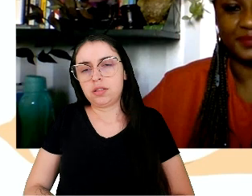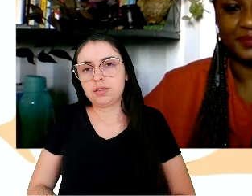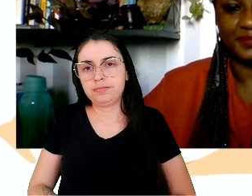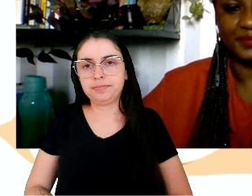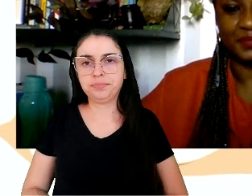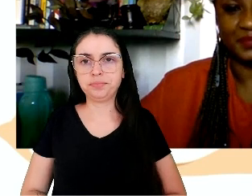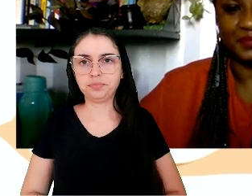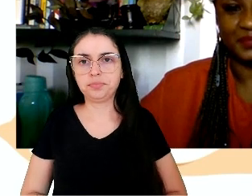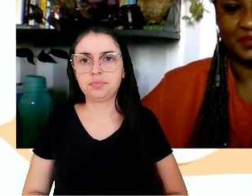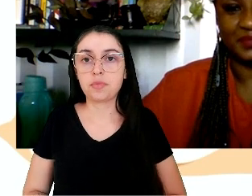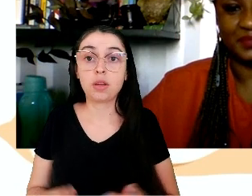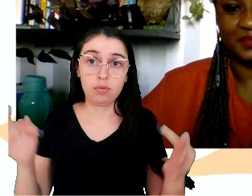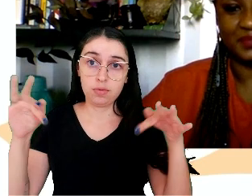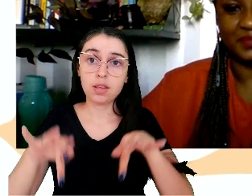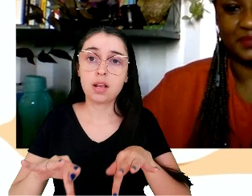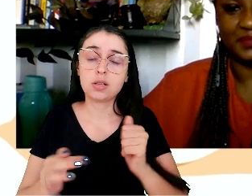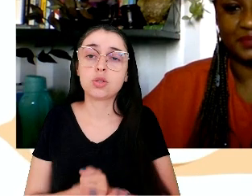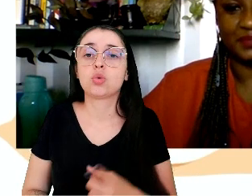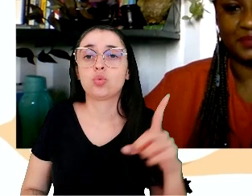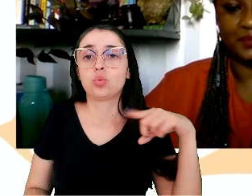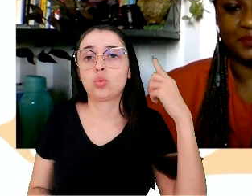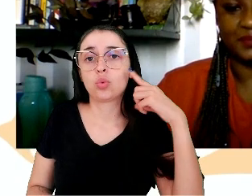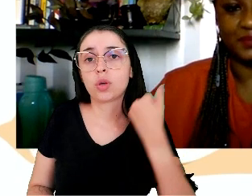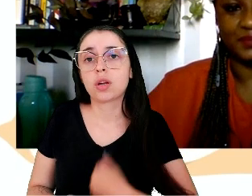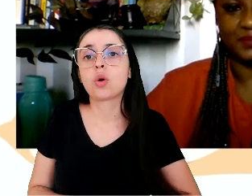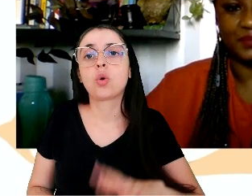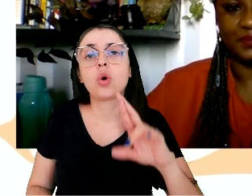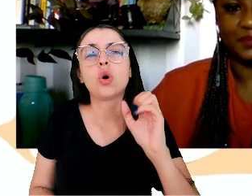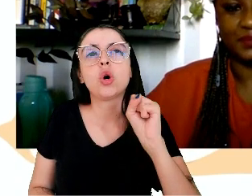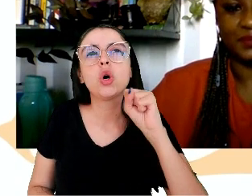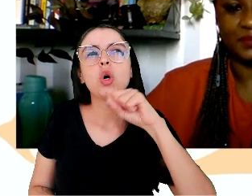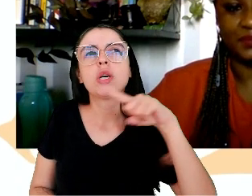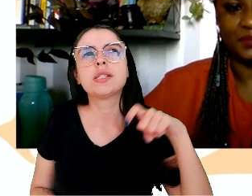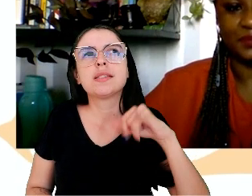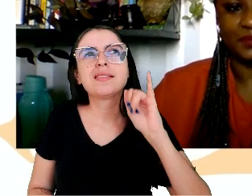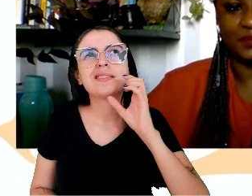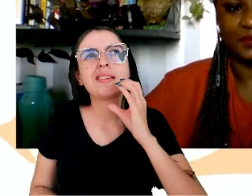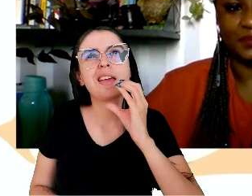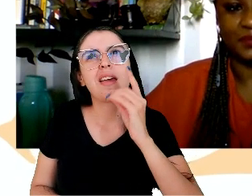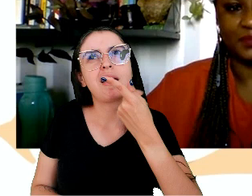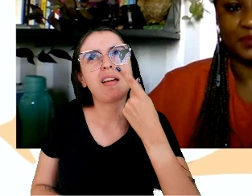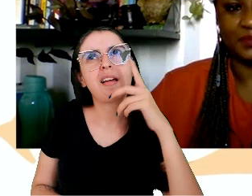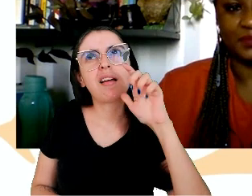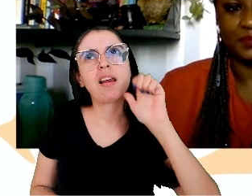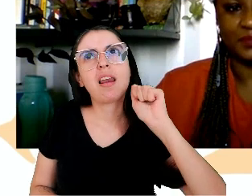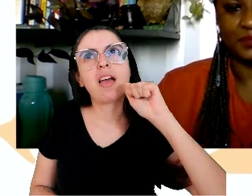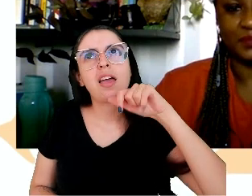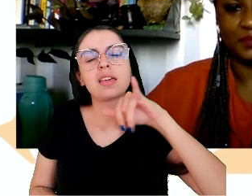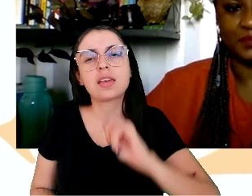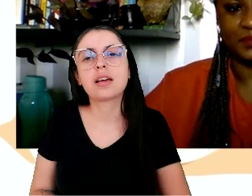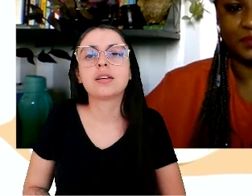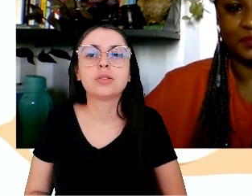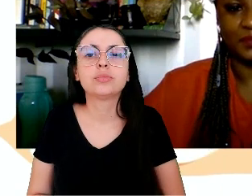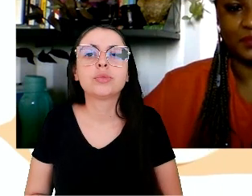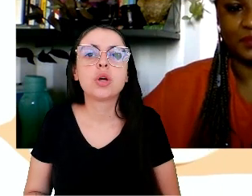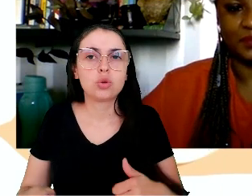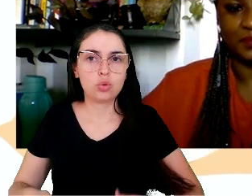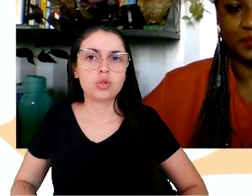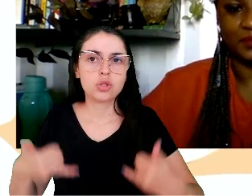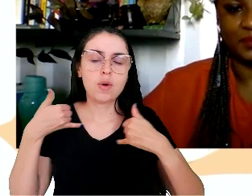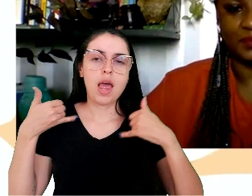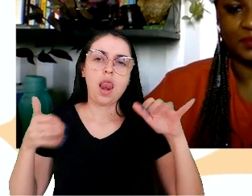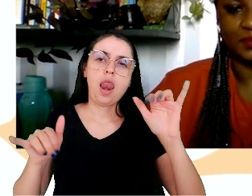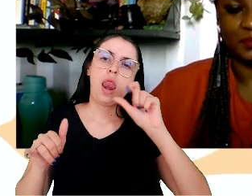e, por fim, a doutora Rosicler Lopes faz um elogio dirigido a Lázara, que